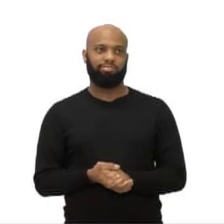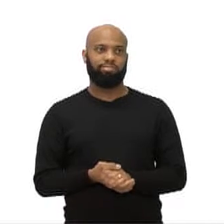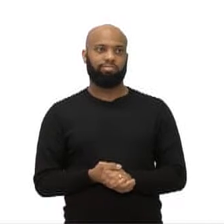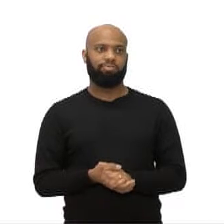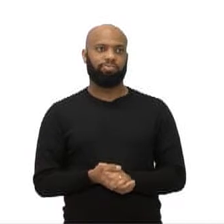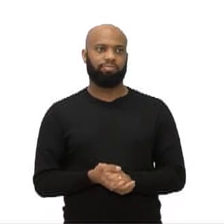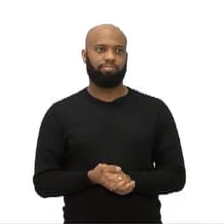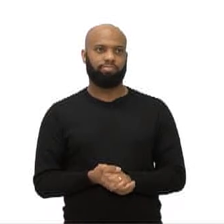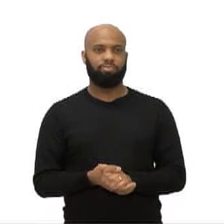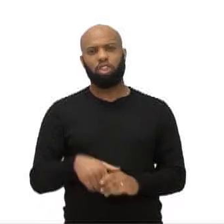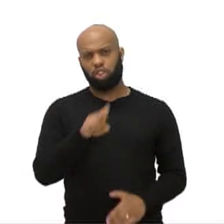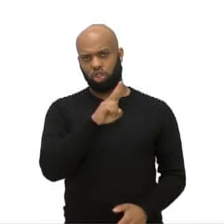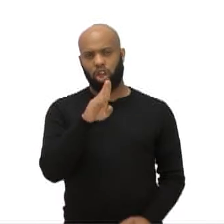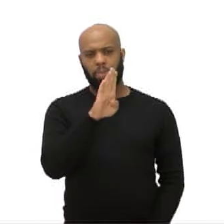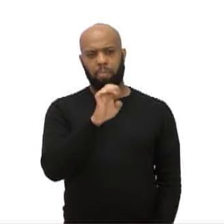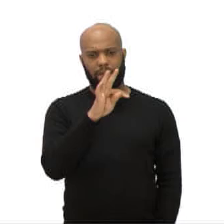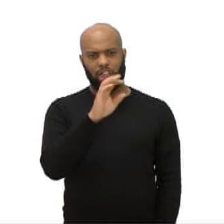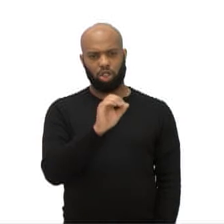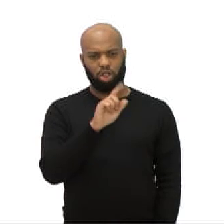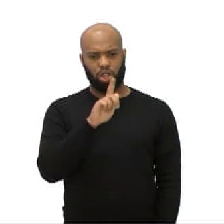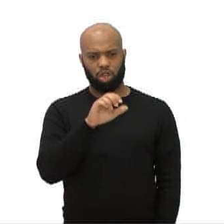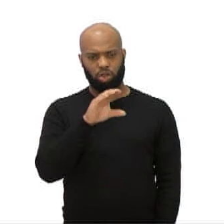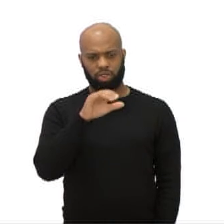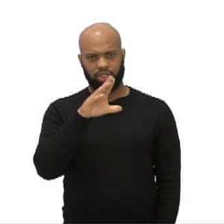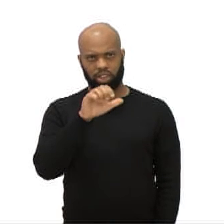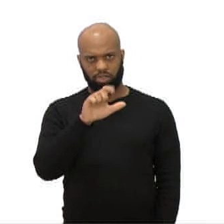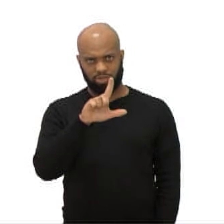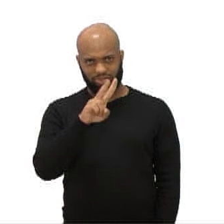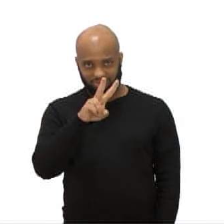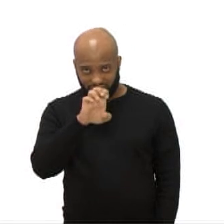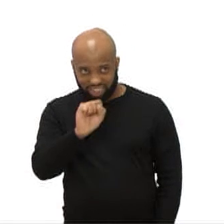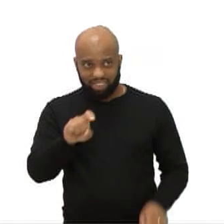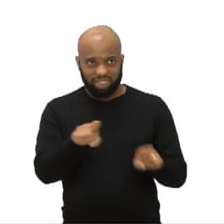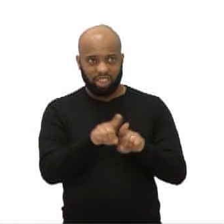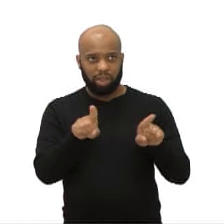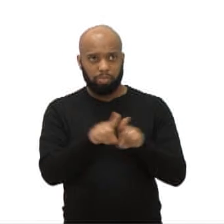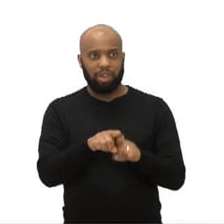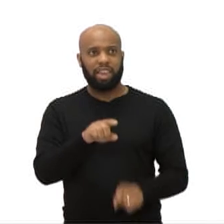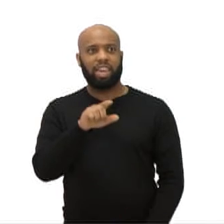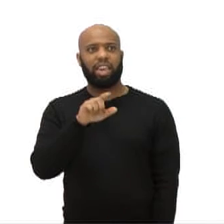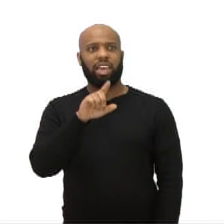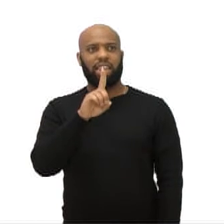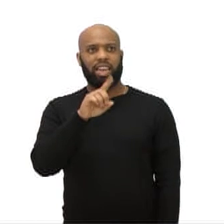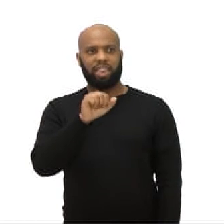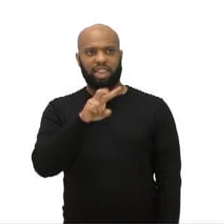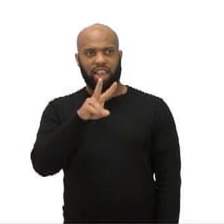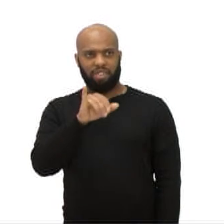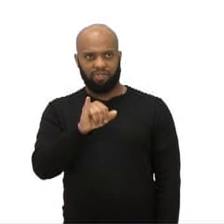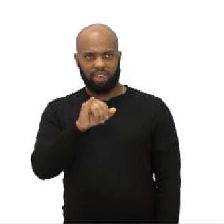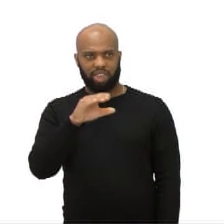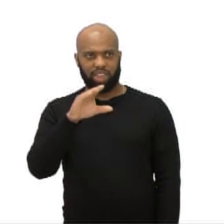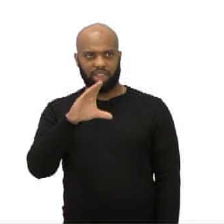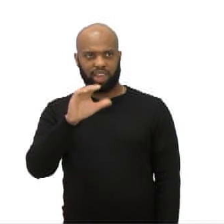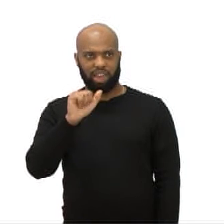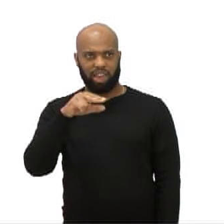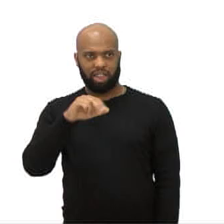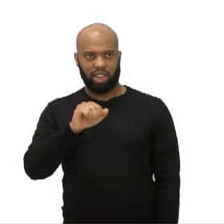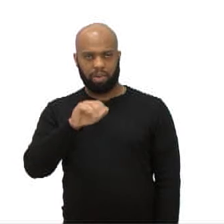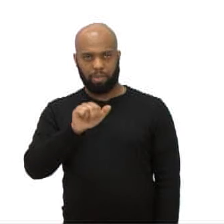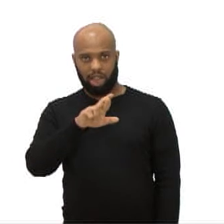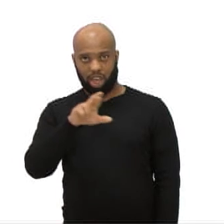Bento Gonçalves, Davi Canabarro e Giuseppe Garibaldi foram líderes da Farroupilha